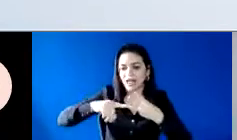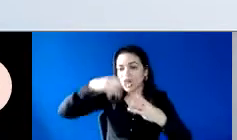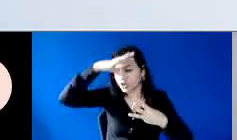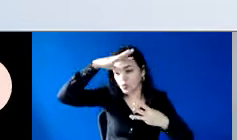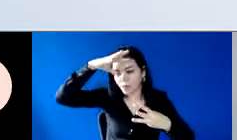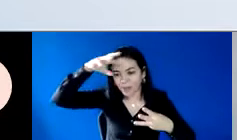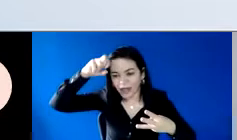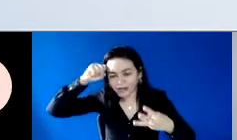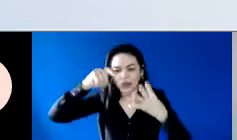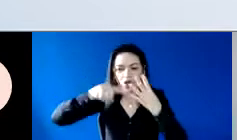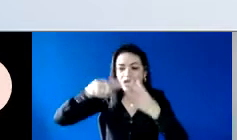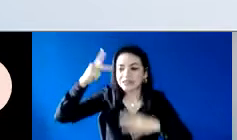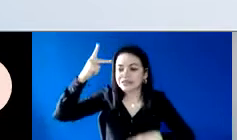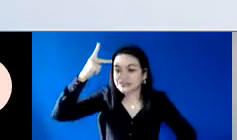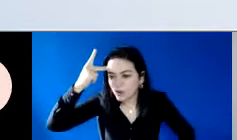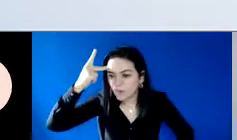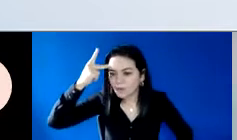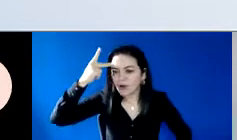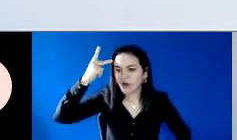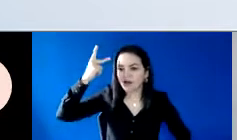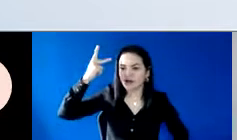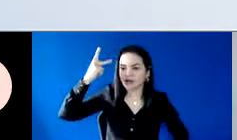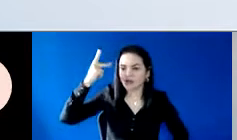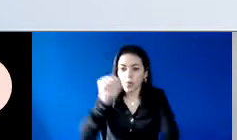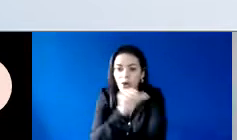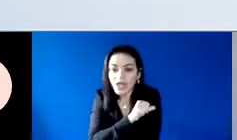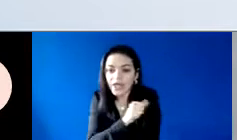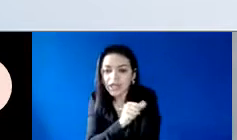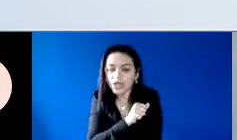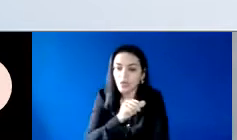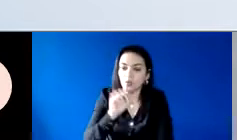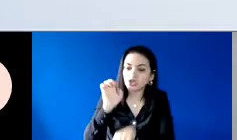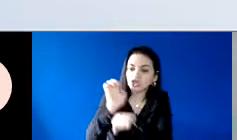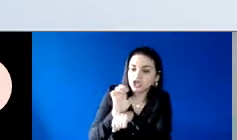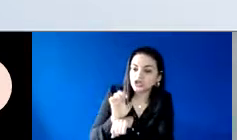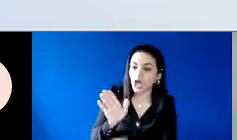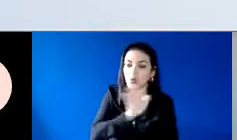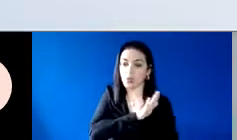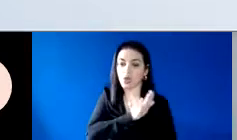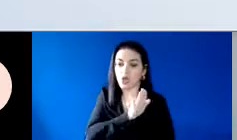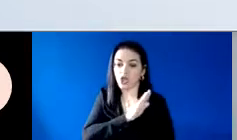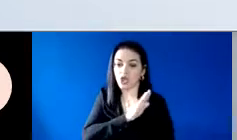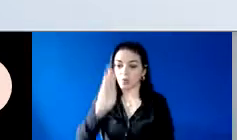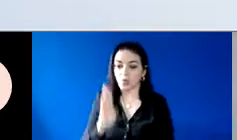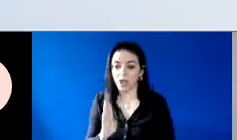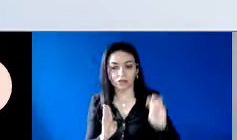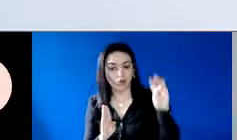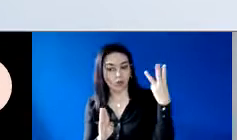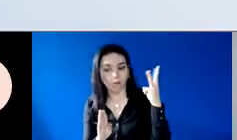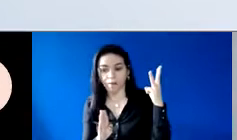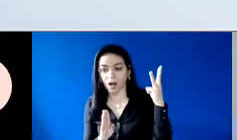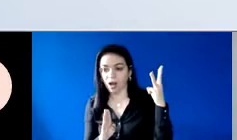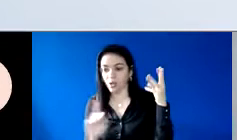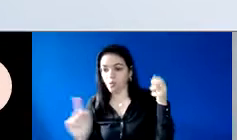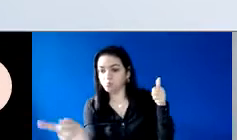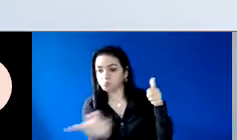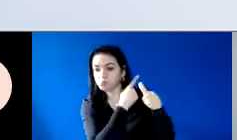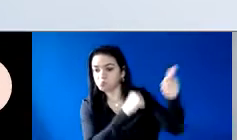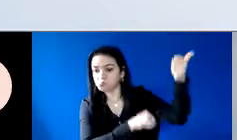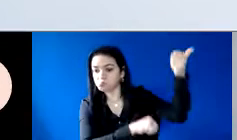Rio, dos estados ricos do Brasil, nós estamos em primeiro lugar nessa corrida. Então, eu acho que a gente